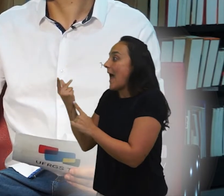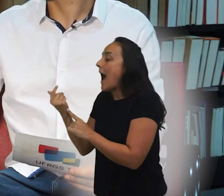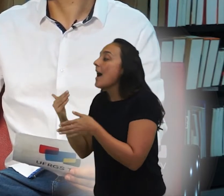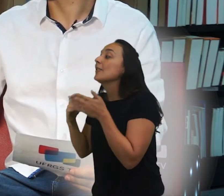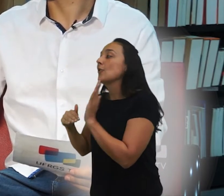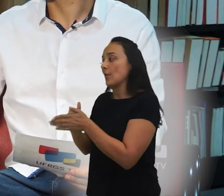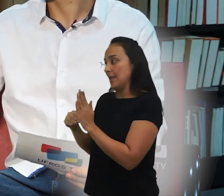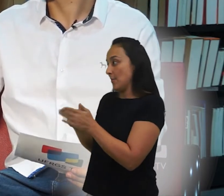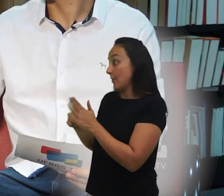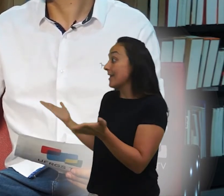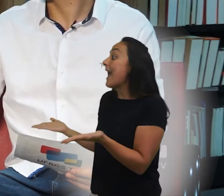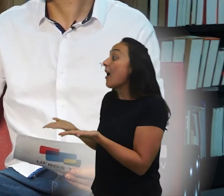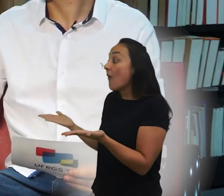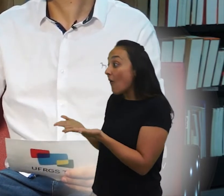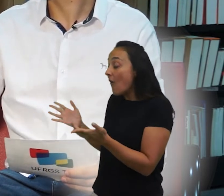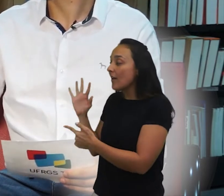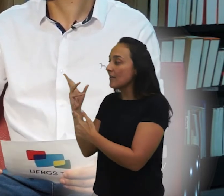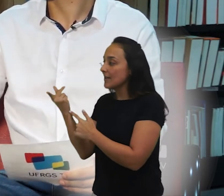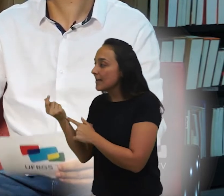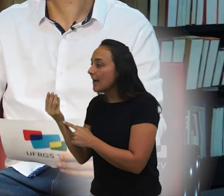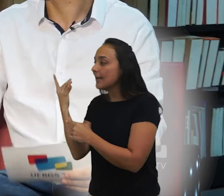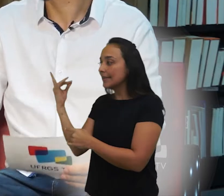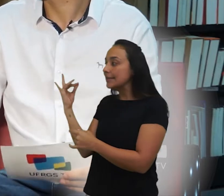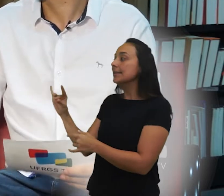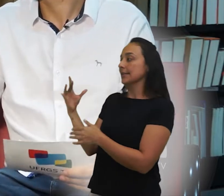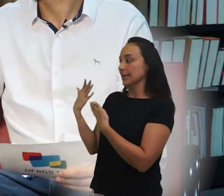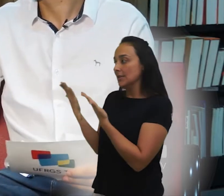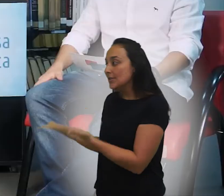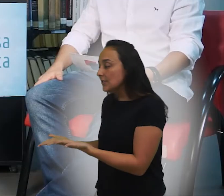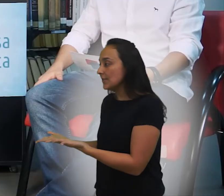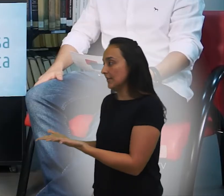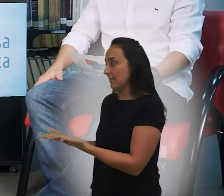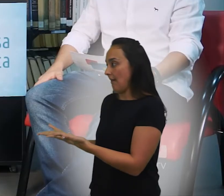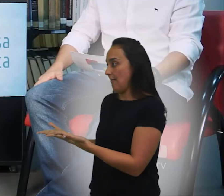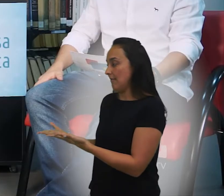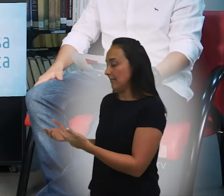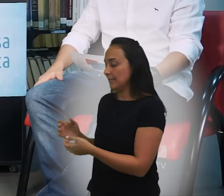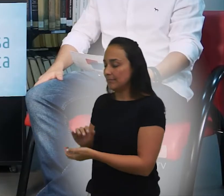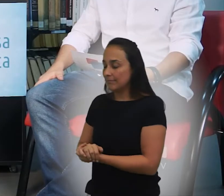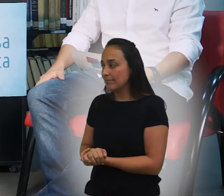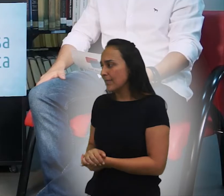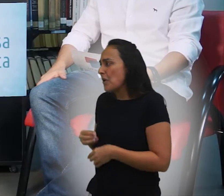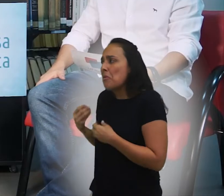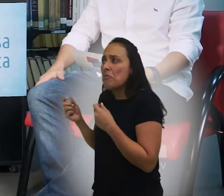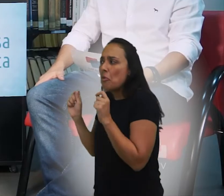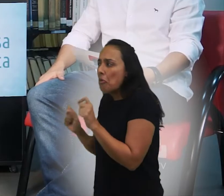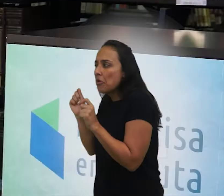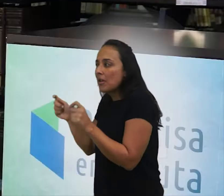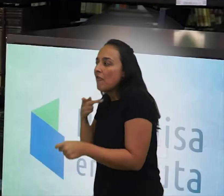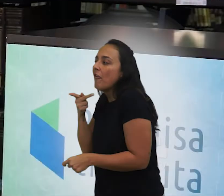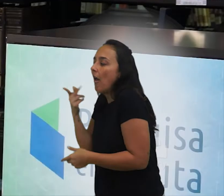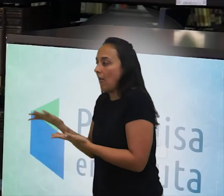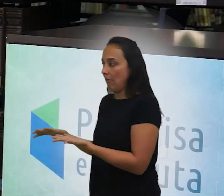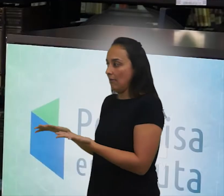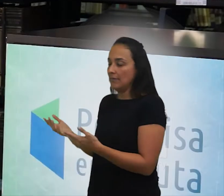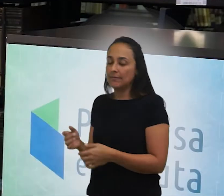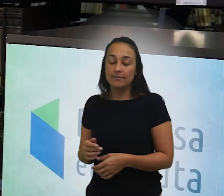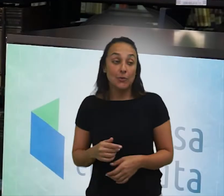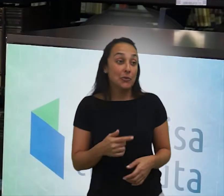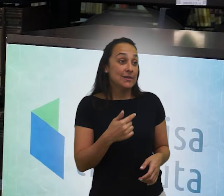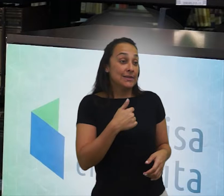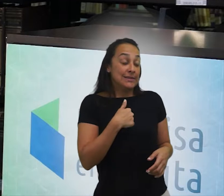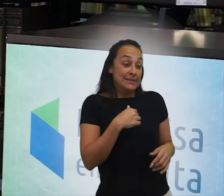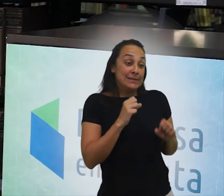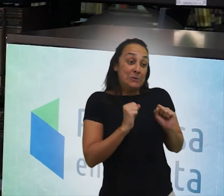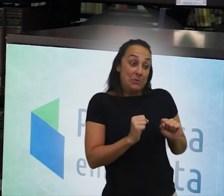sendo bastante comentada. O que podemos falar sobre o futuro? Bom, eu diria que o futuro se faz no presente. Então,